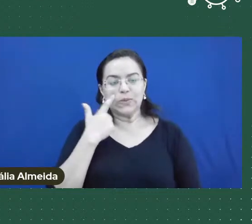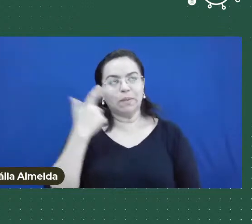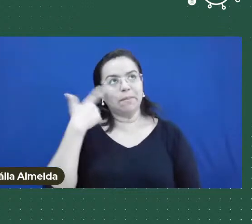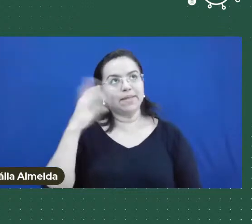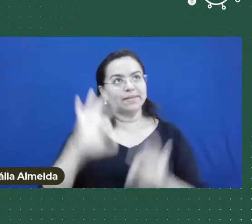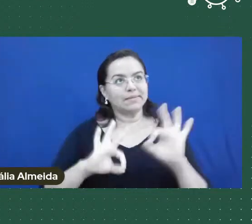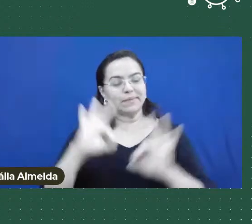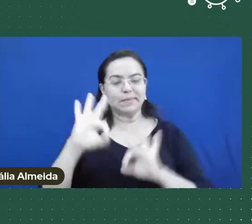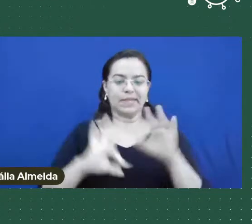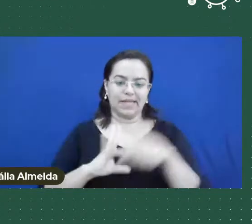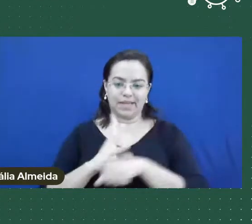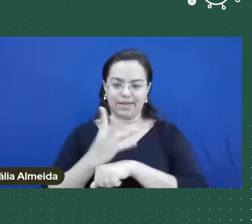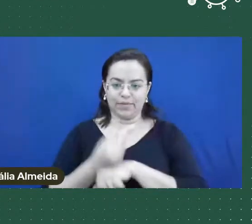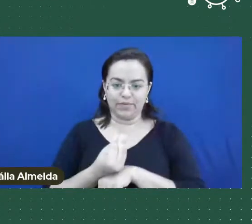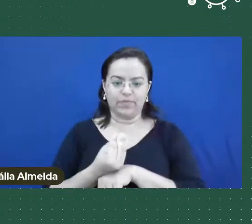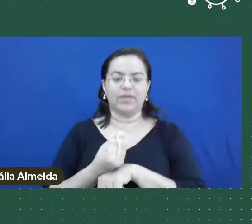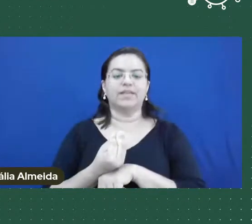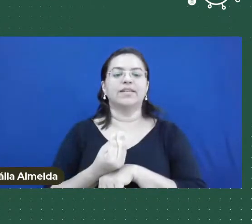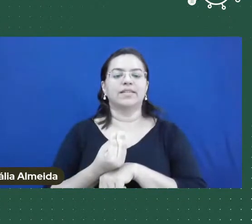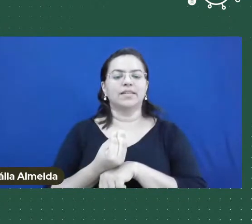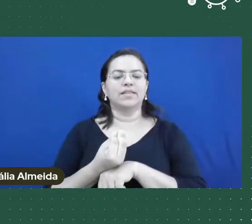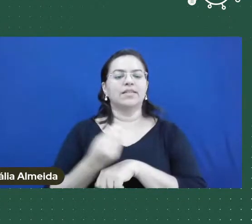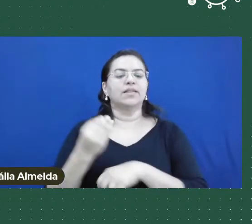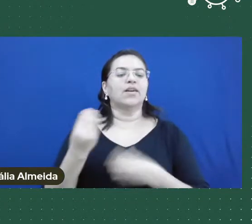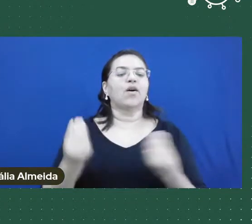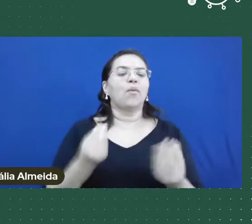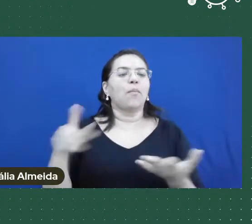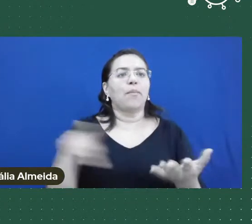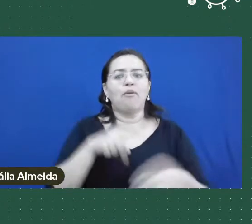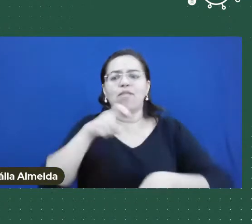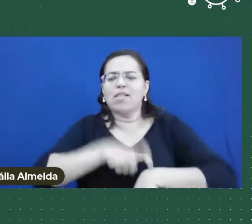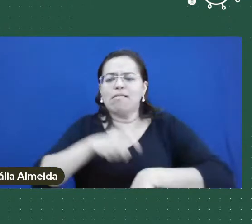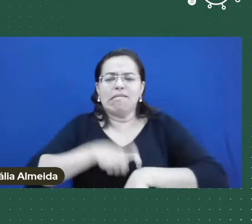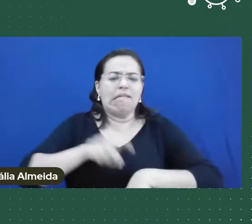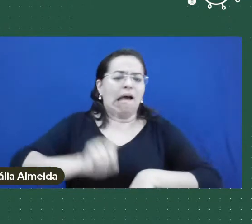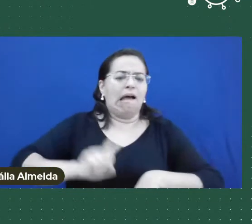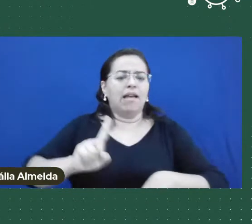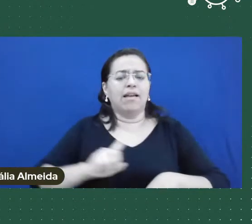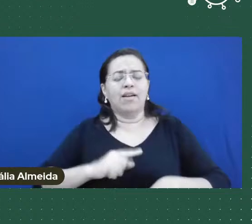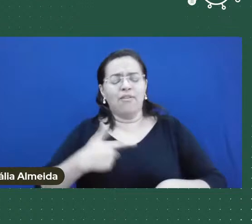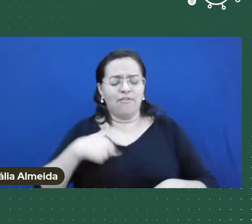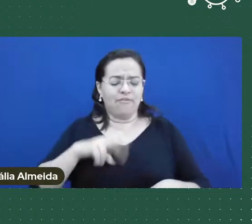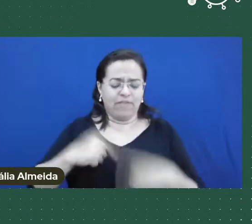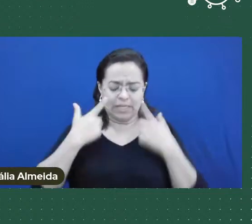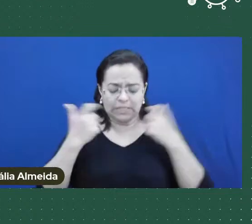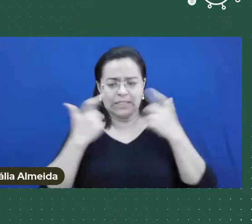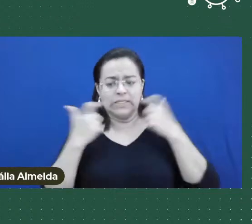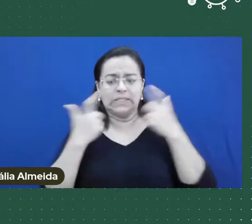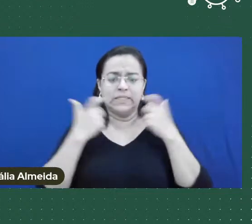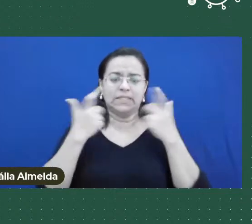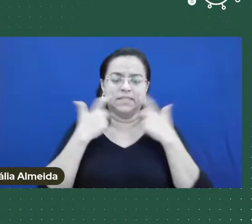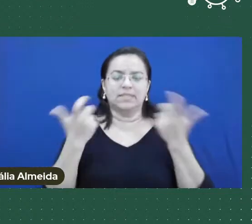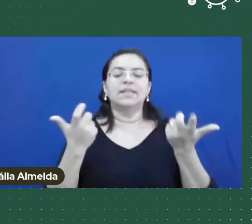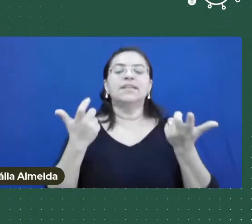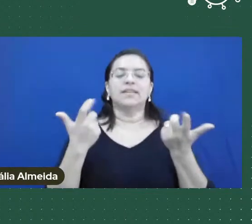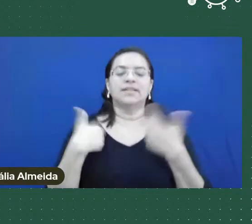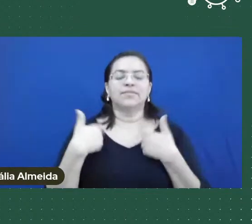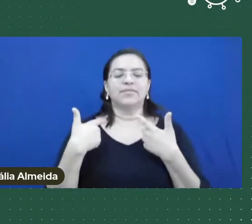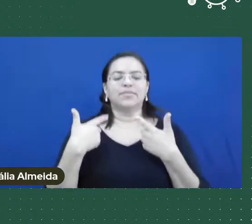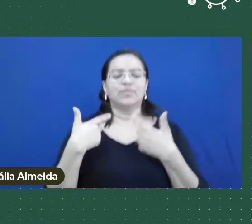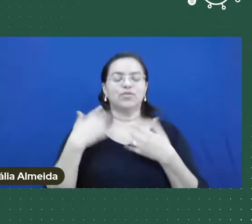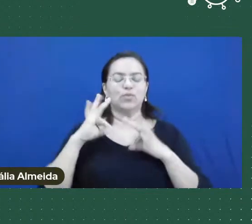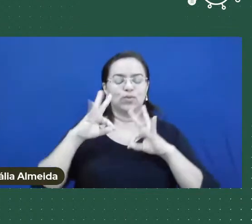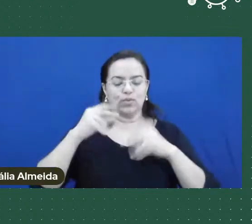né? Que assim, todo mundo dizia, professora, não dá tempo não, por favor, eu vou chorar. Então, assim, todo mundo começou a dizer,